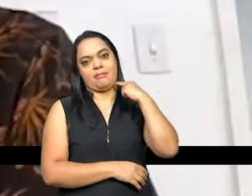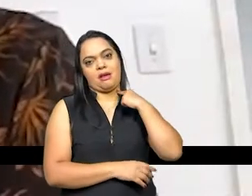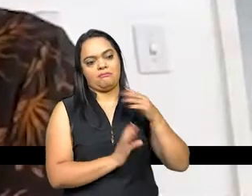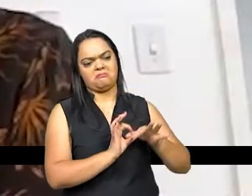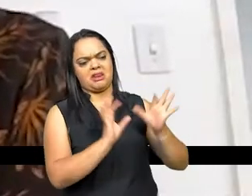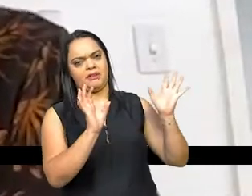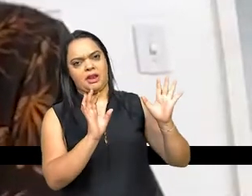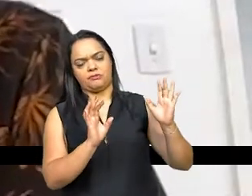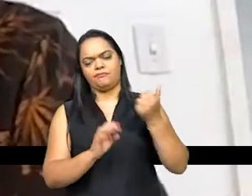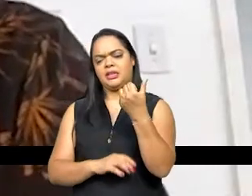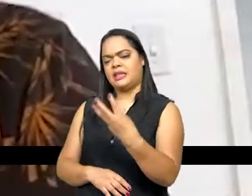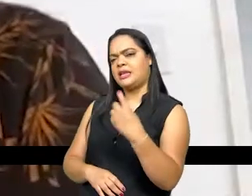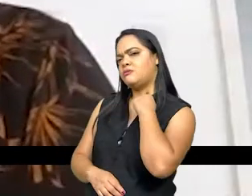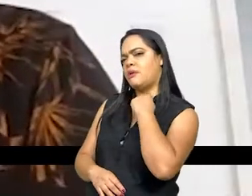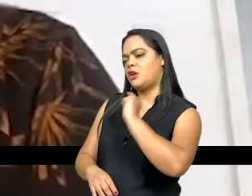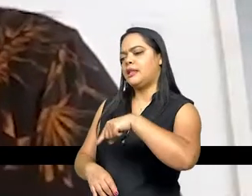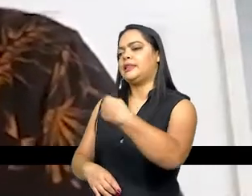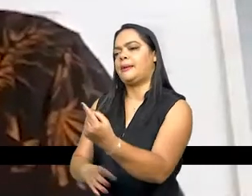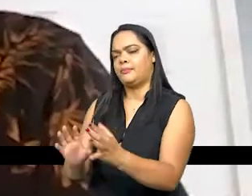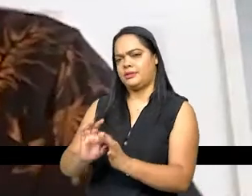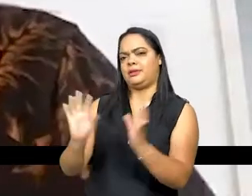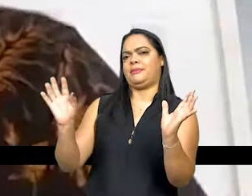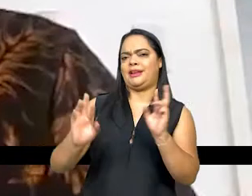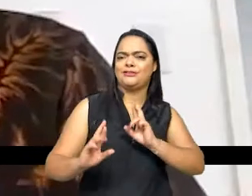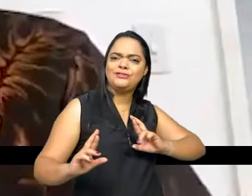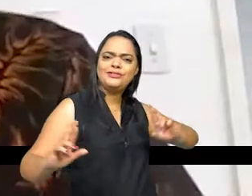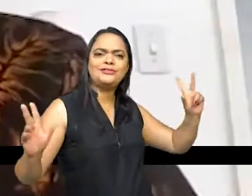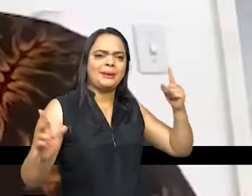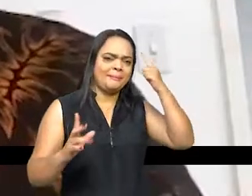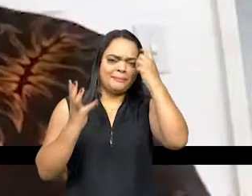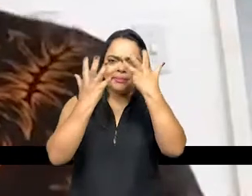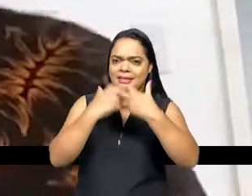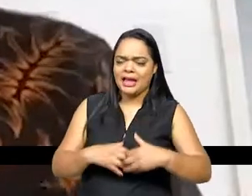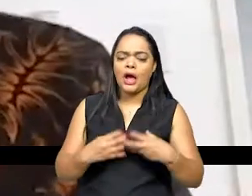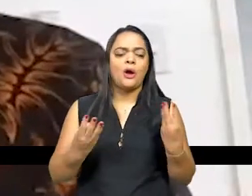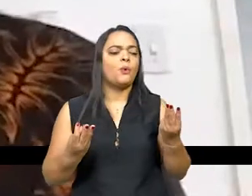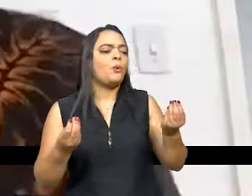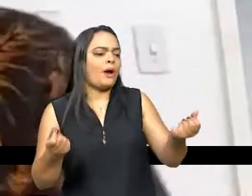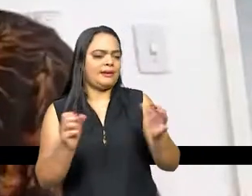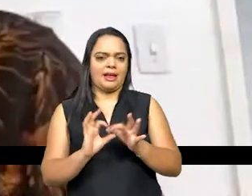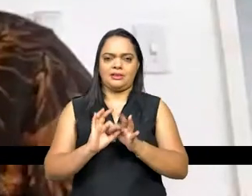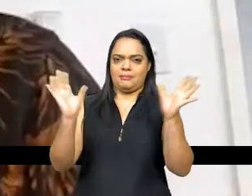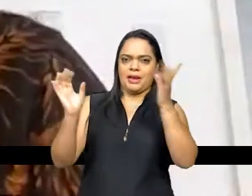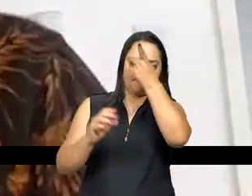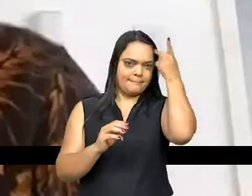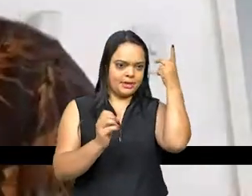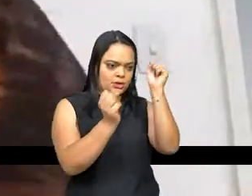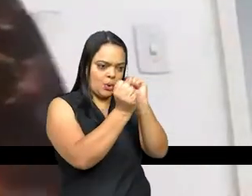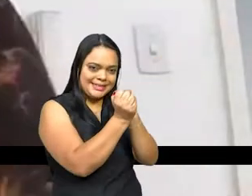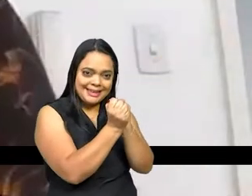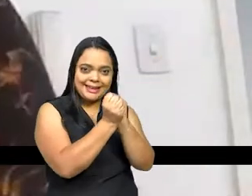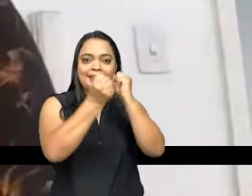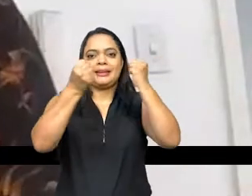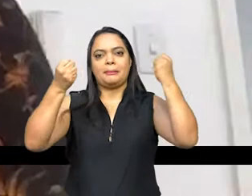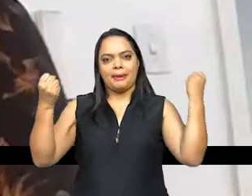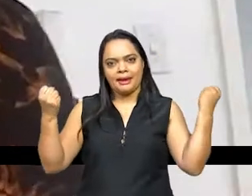pensar a qualidade do exercício da liberdade por negros que saíram da escravidão quando ainda